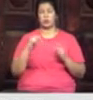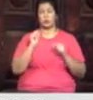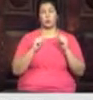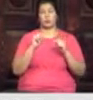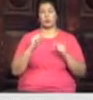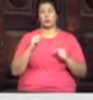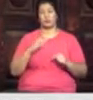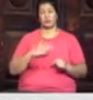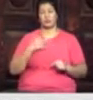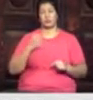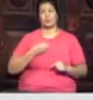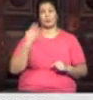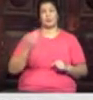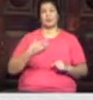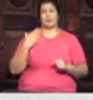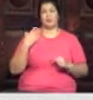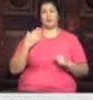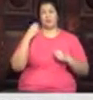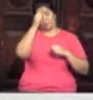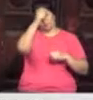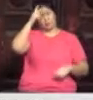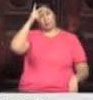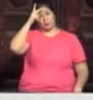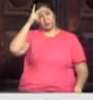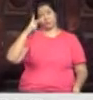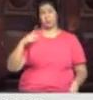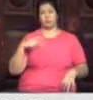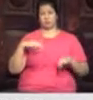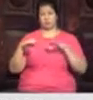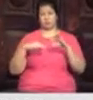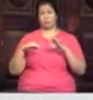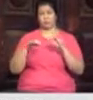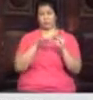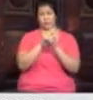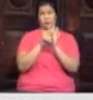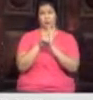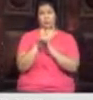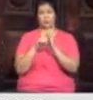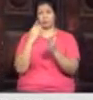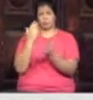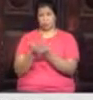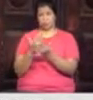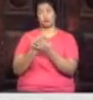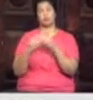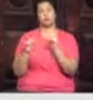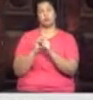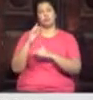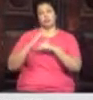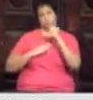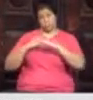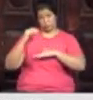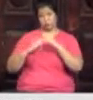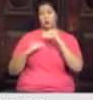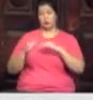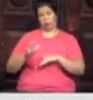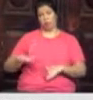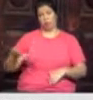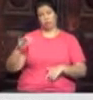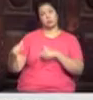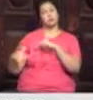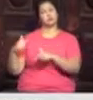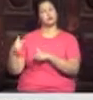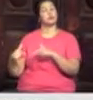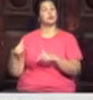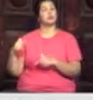curto, um manifesto elaborado por pesquisadores, estudantes e profissionais da área de trabalho, né? E aqui,